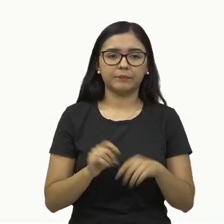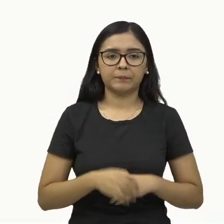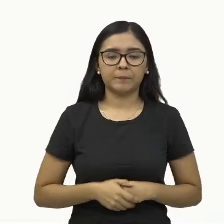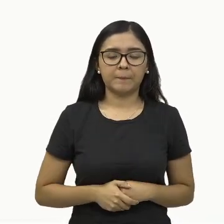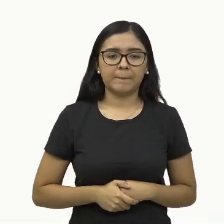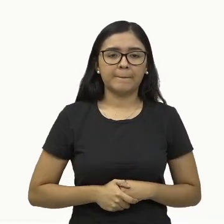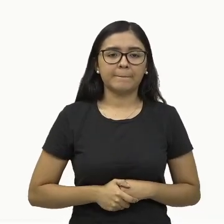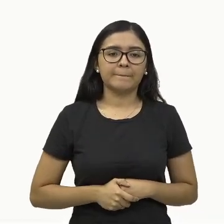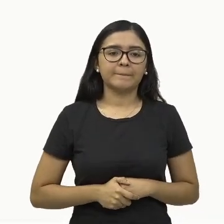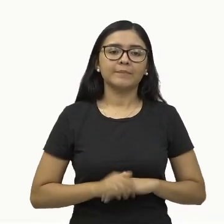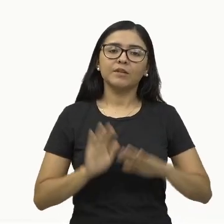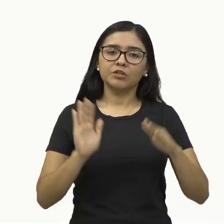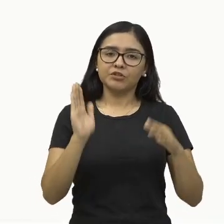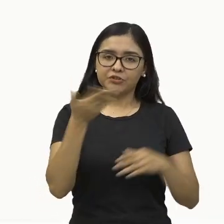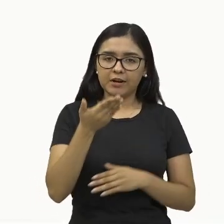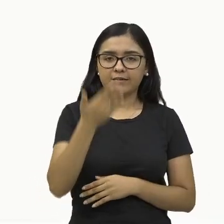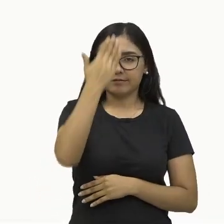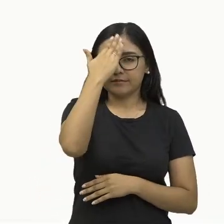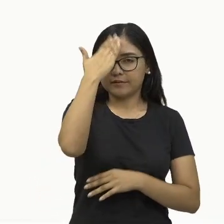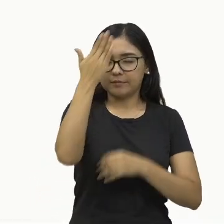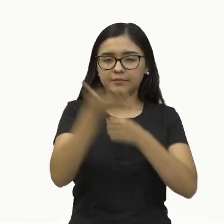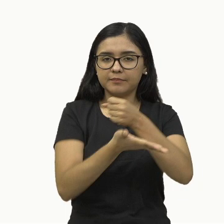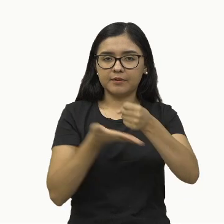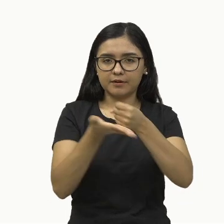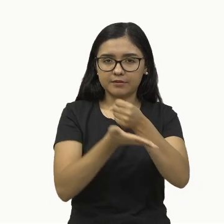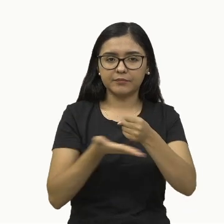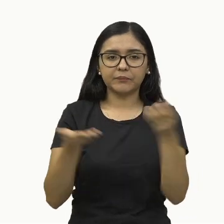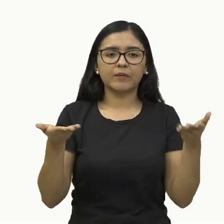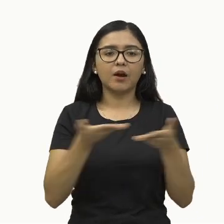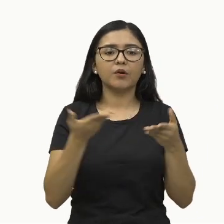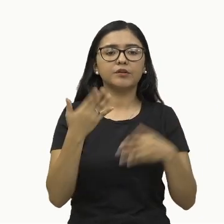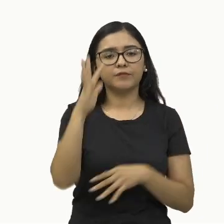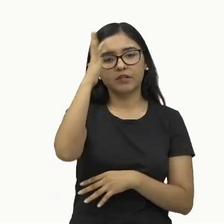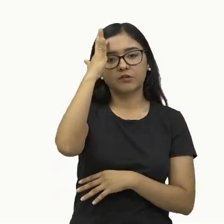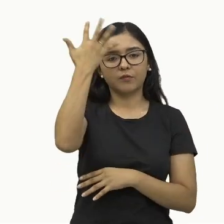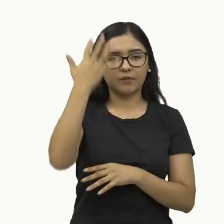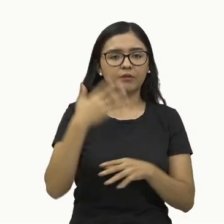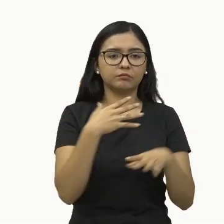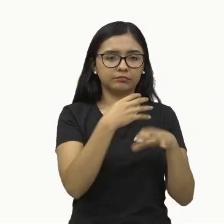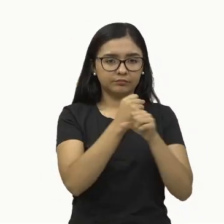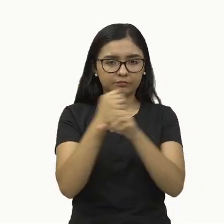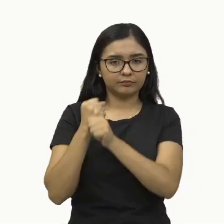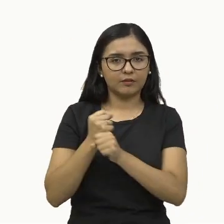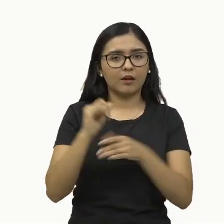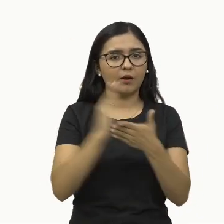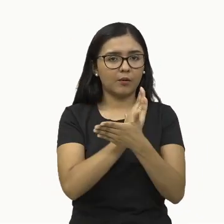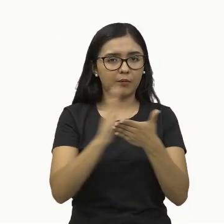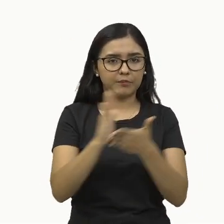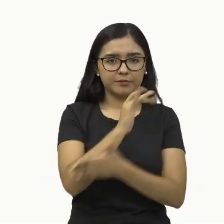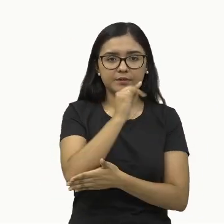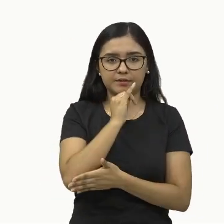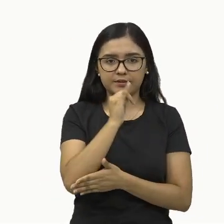o básico, né? Agora a gente vai resolver alguns exemplos,